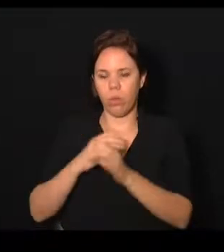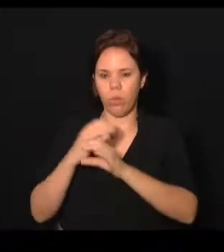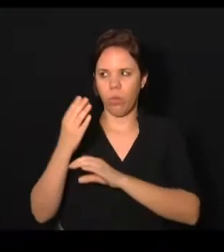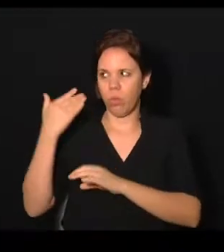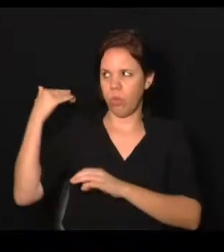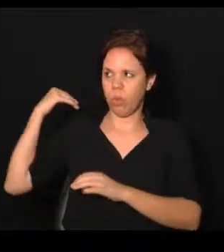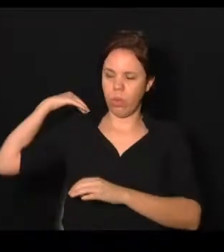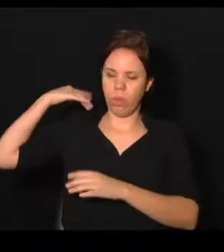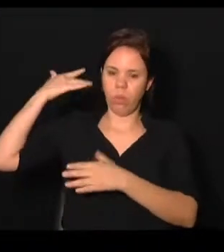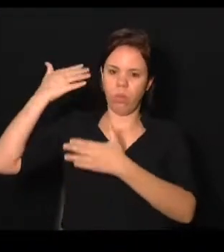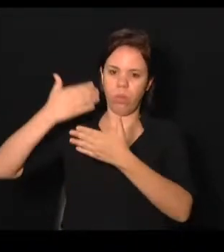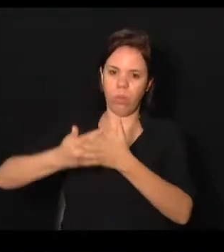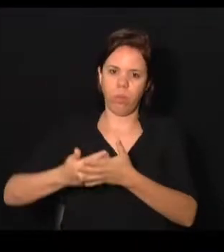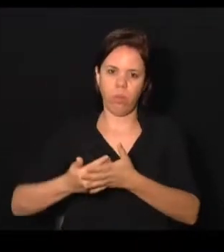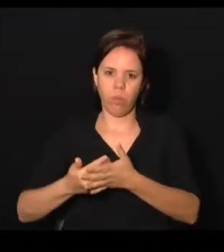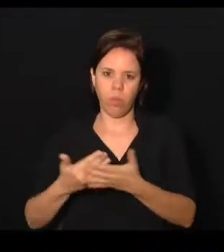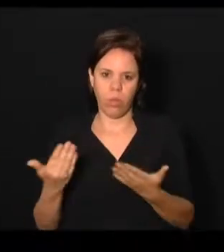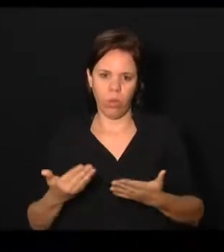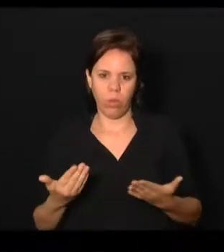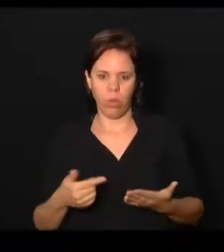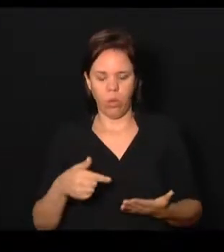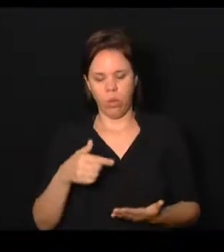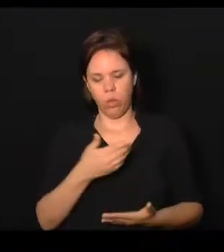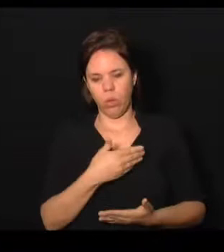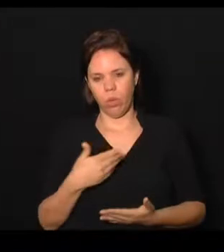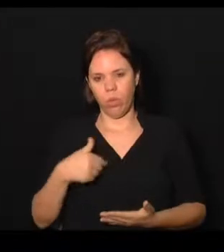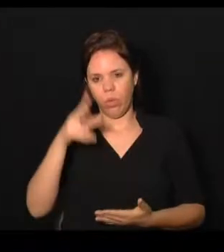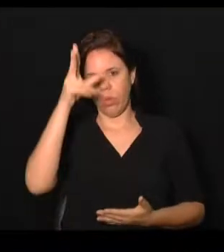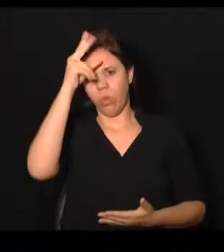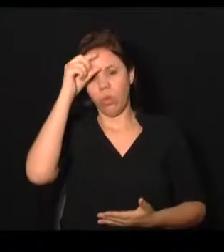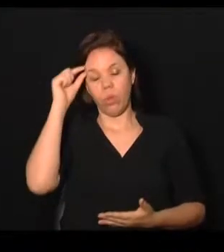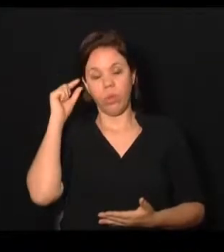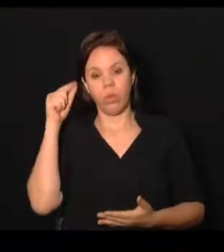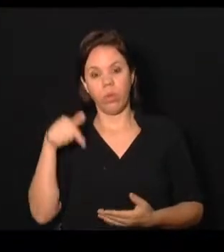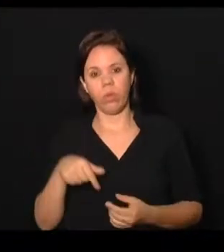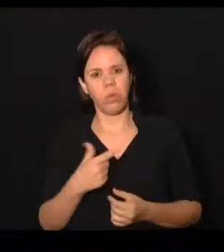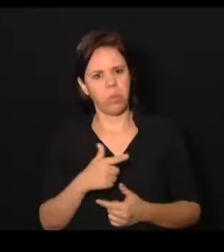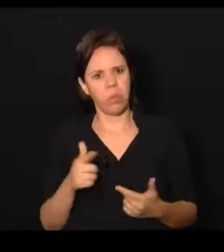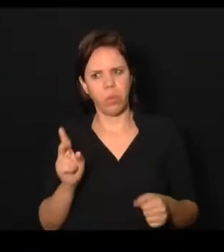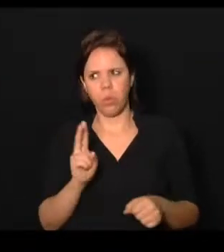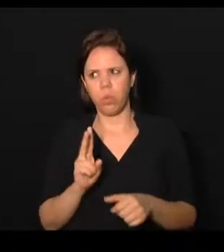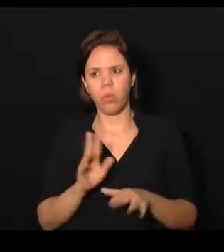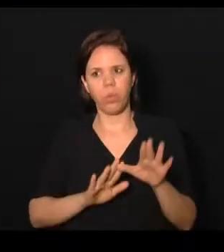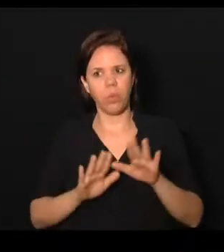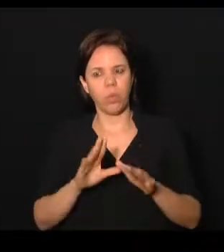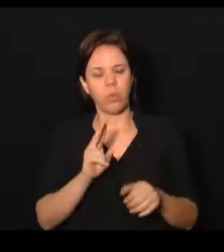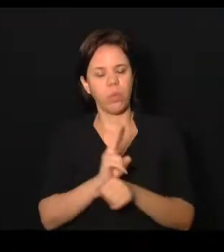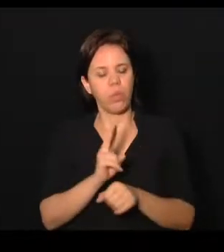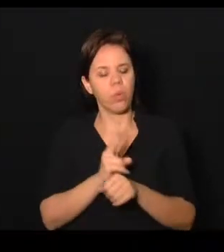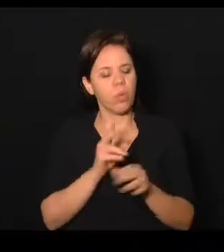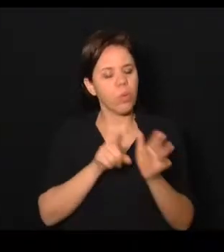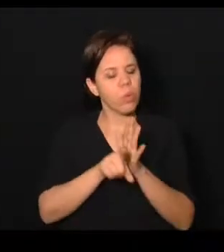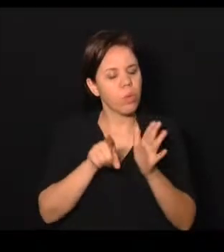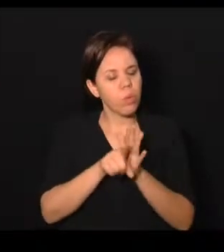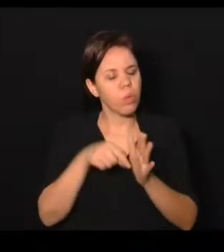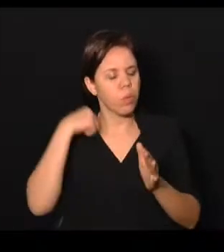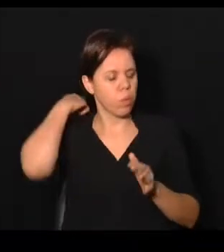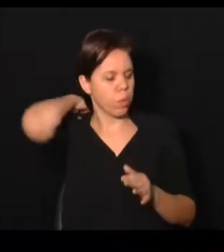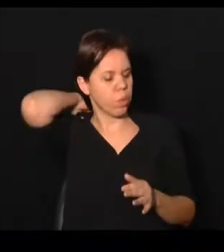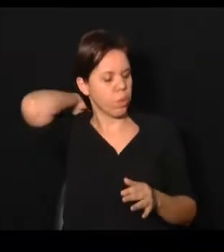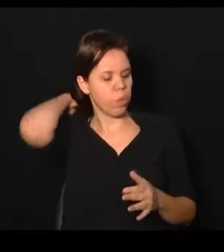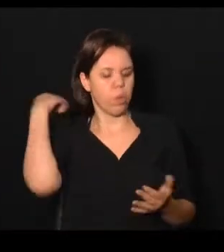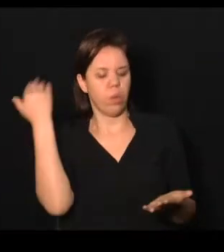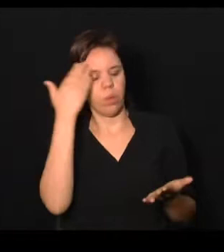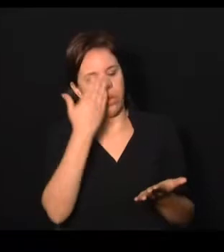num período anterior a esse atual governo, não se teve esse cuidado de consultar, acredito